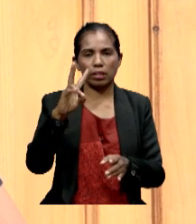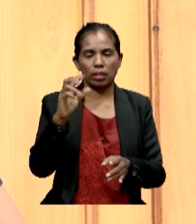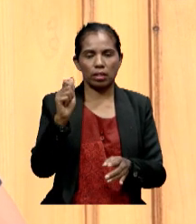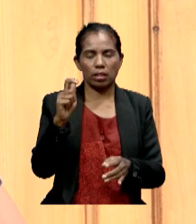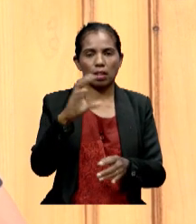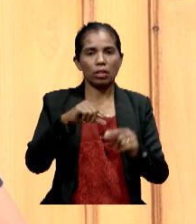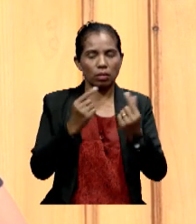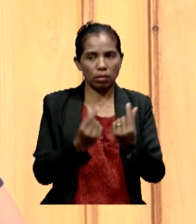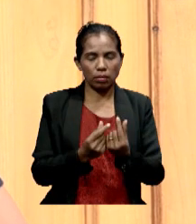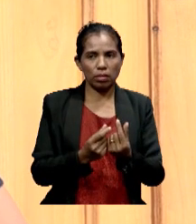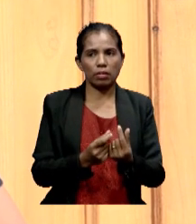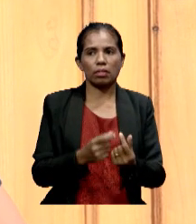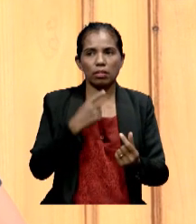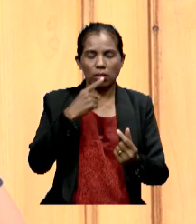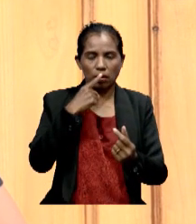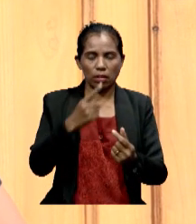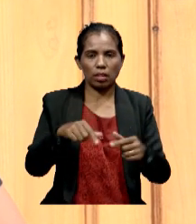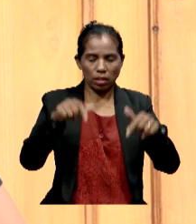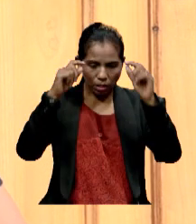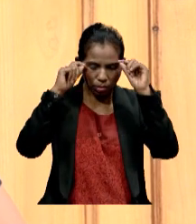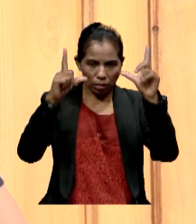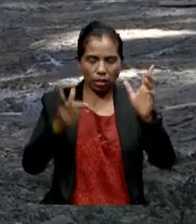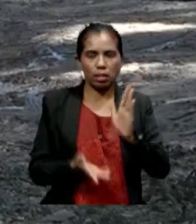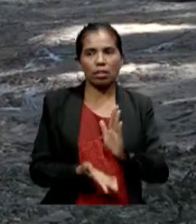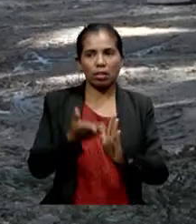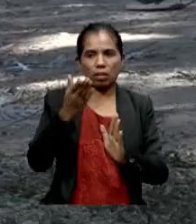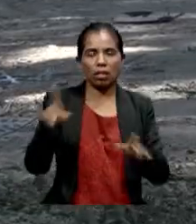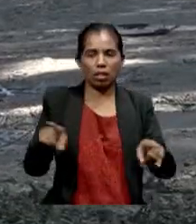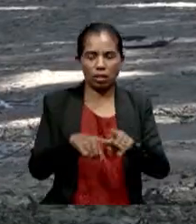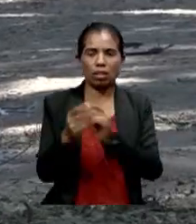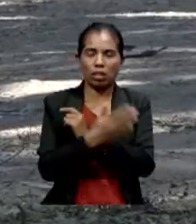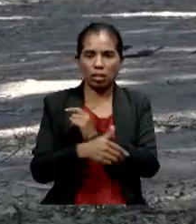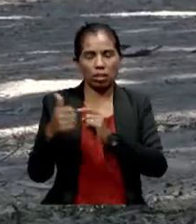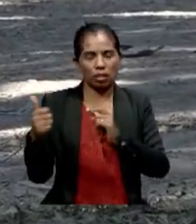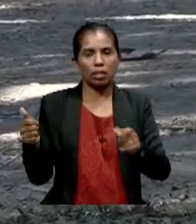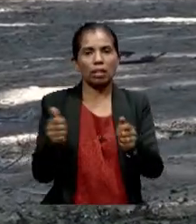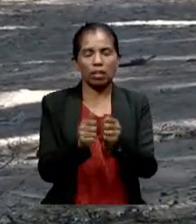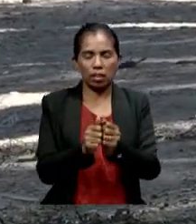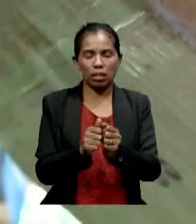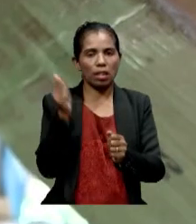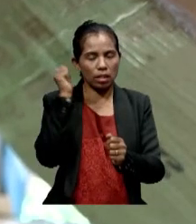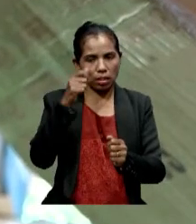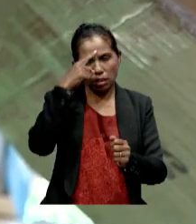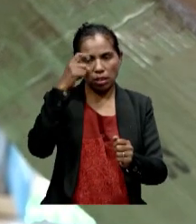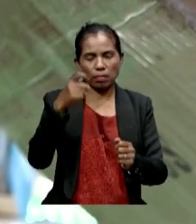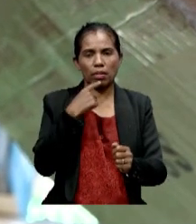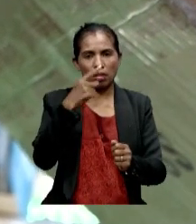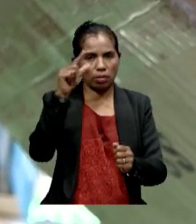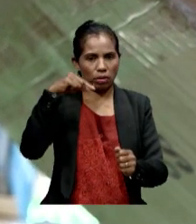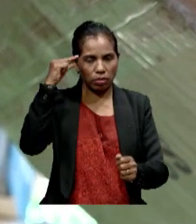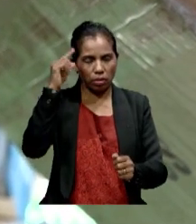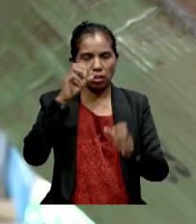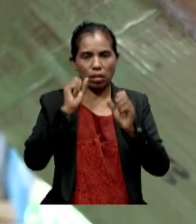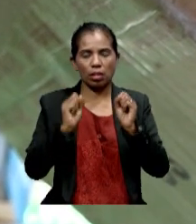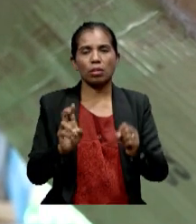Hateten, custo tarifário e a Timor-Leste asliu, compara ao nação Seluk e a Ásia-Pacífico, também né, sugere para o governo a